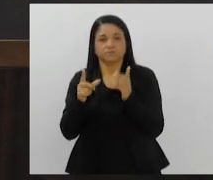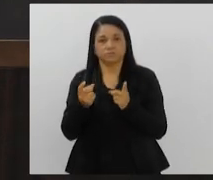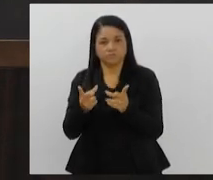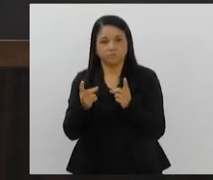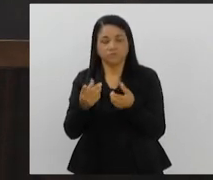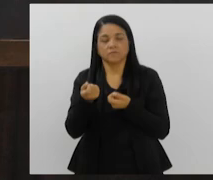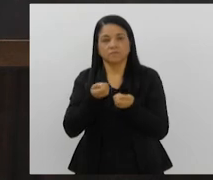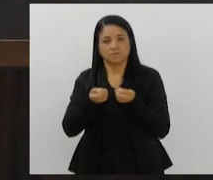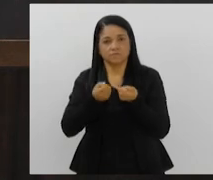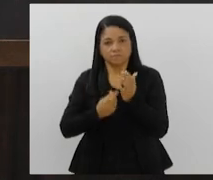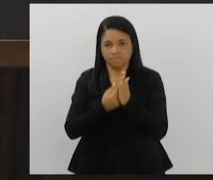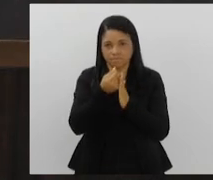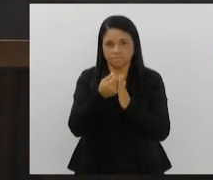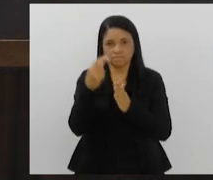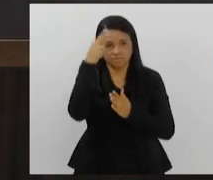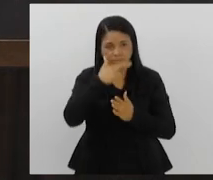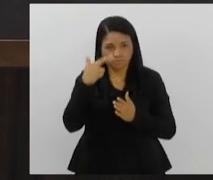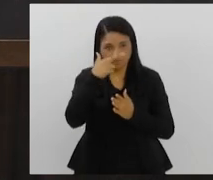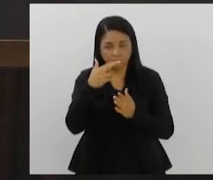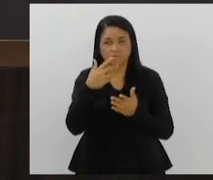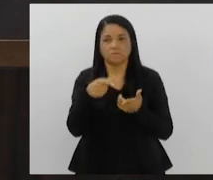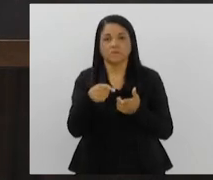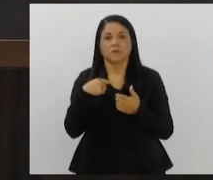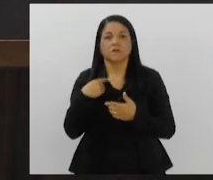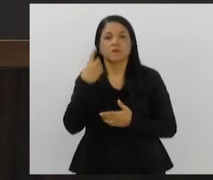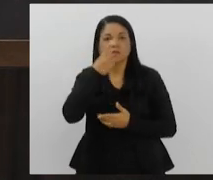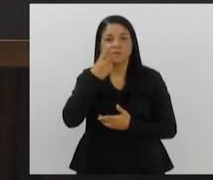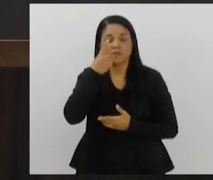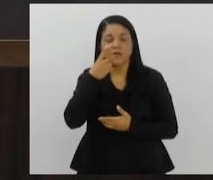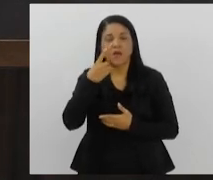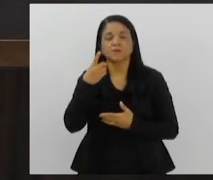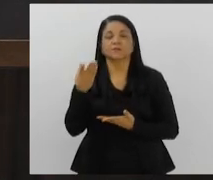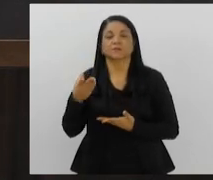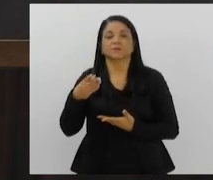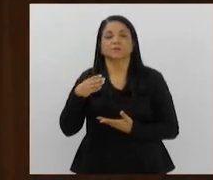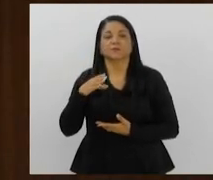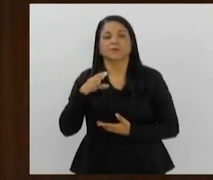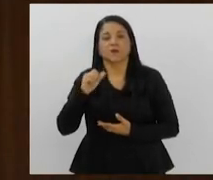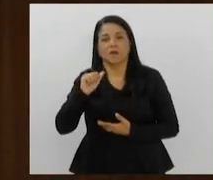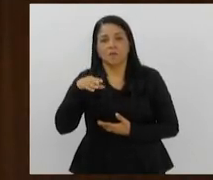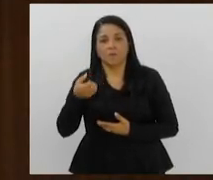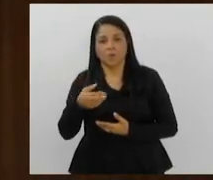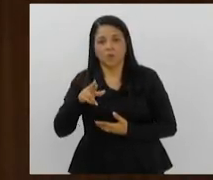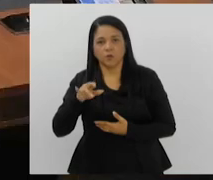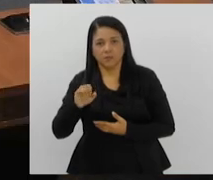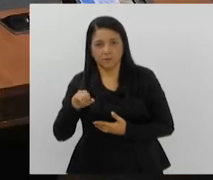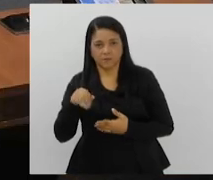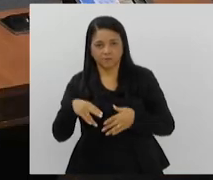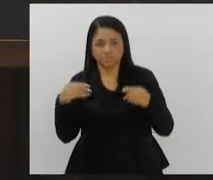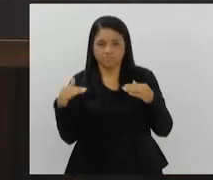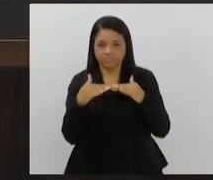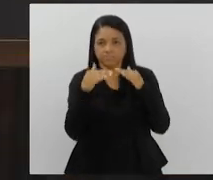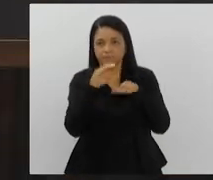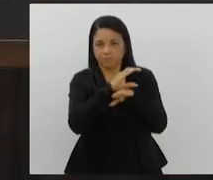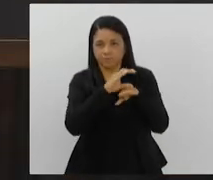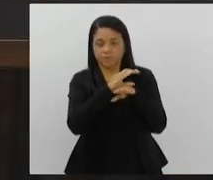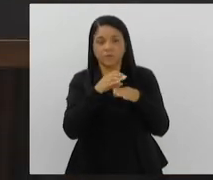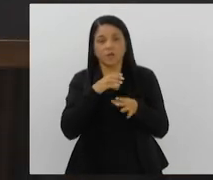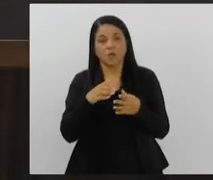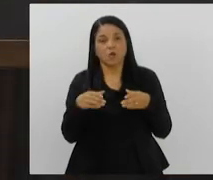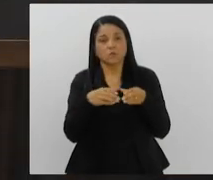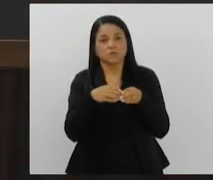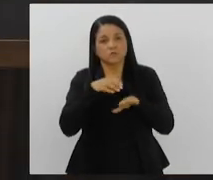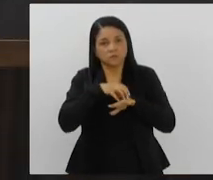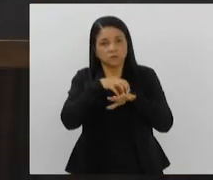Financeira e Controle. Para emitir parecer pela Constituição e Justiça, deputado Rodrigo Amorim. Pela constitucionalidade, presidente. Pela Comissão de Transporte,